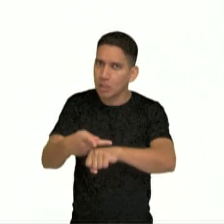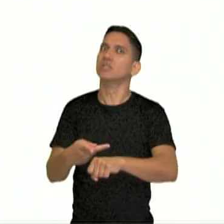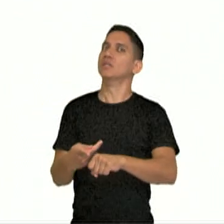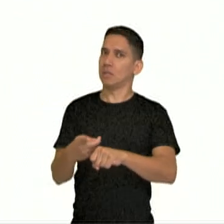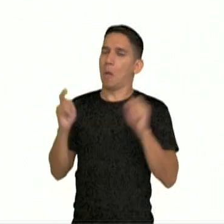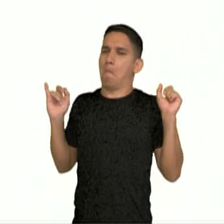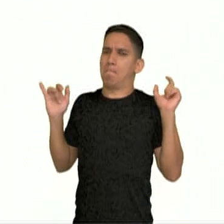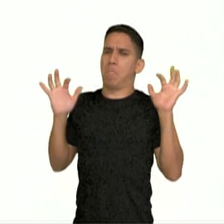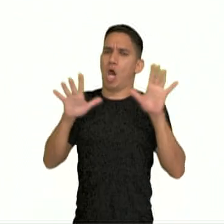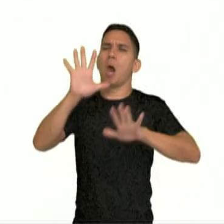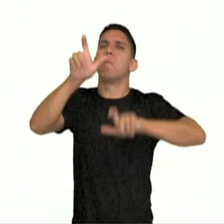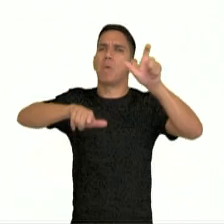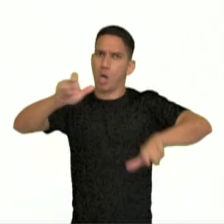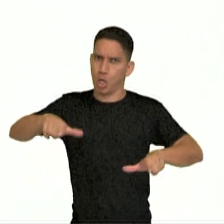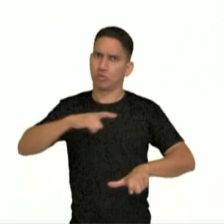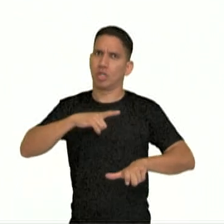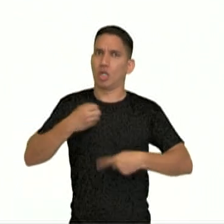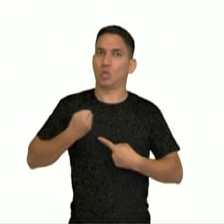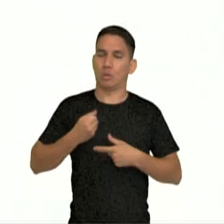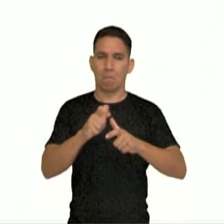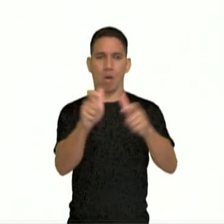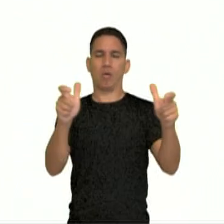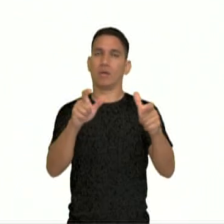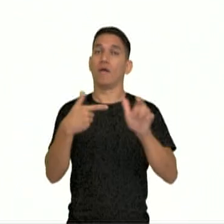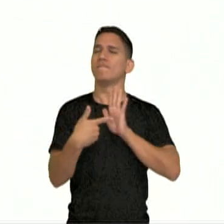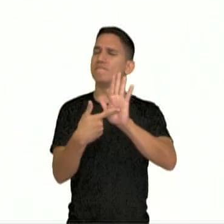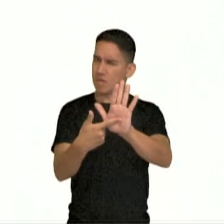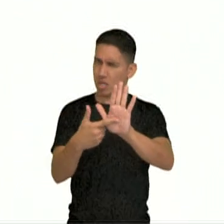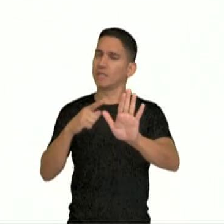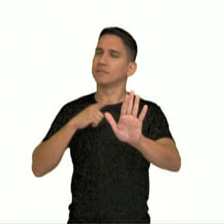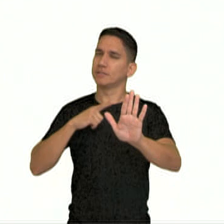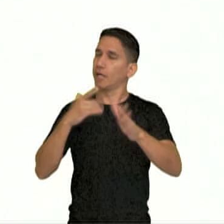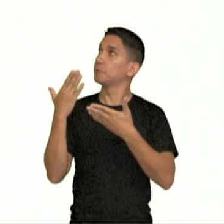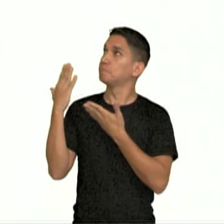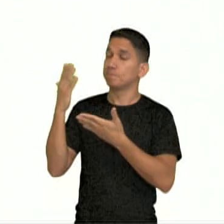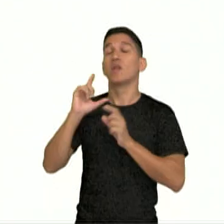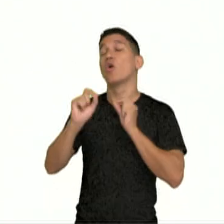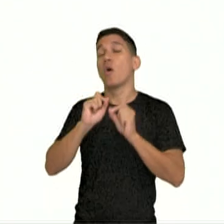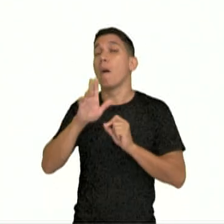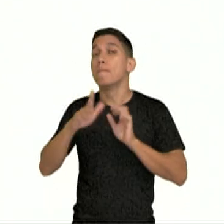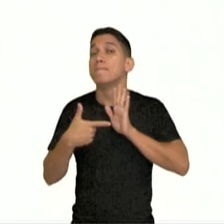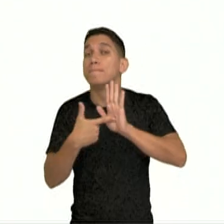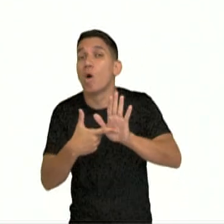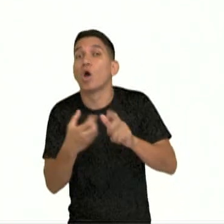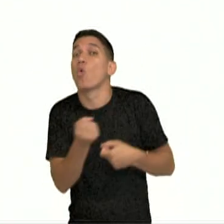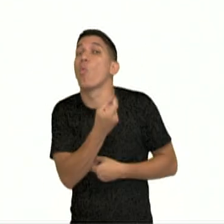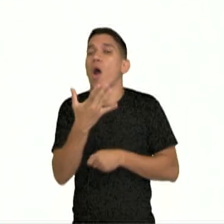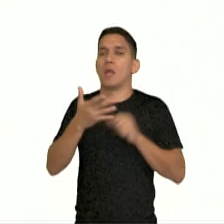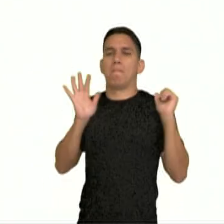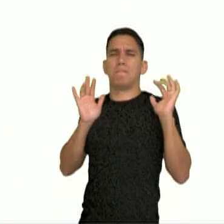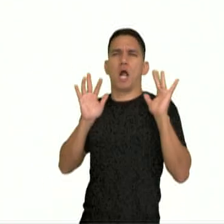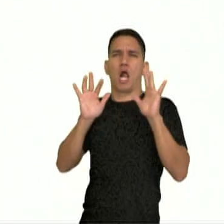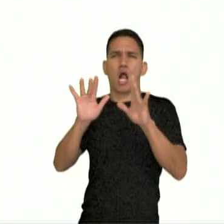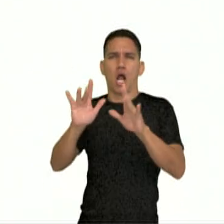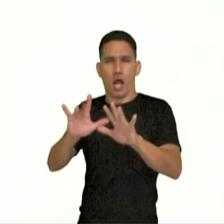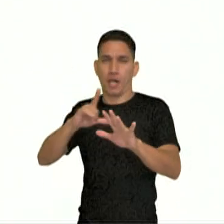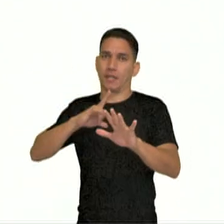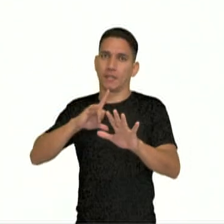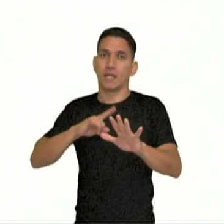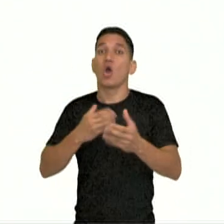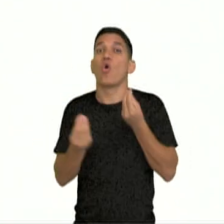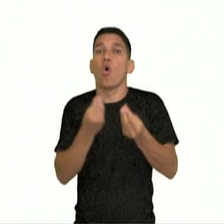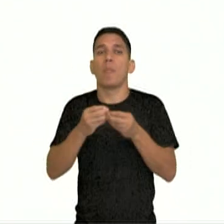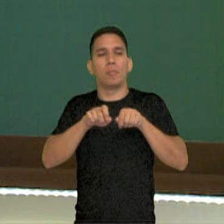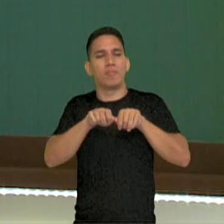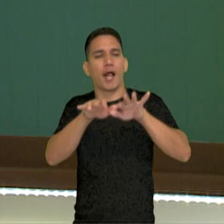populoso, então vocês vão observar o mapa que a gente vai deixar na sequência, que mostra a densidade demográfica como aquele que a gente viu, a distribuição